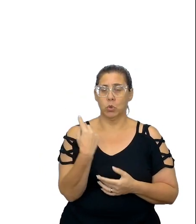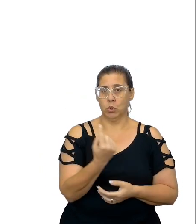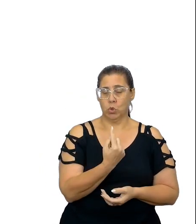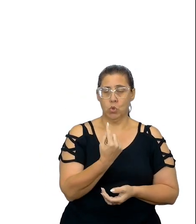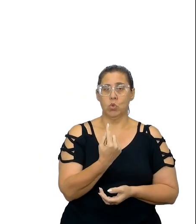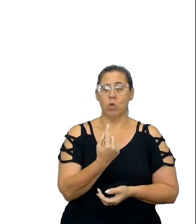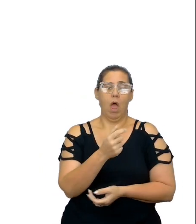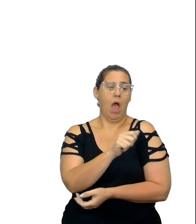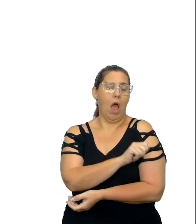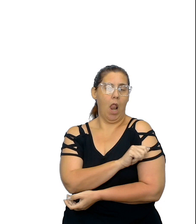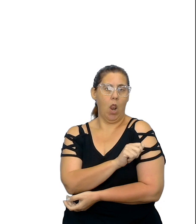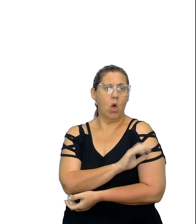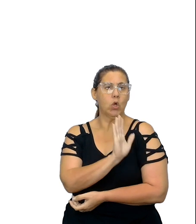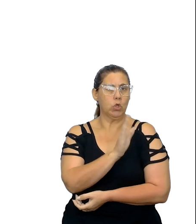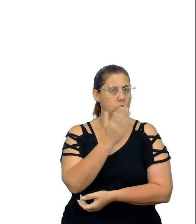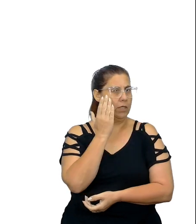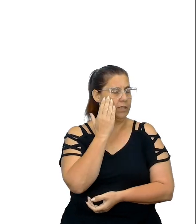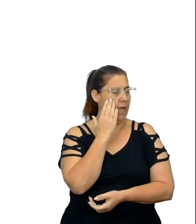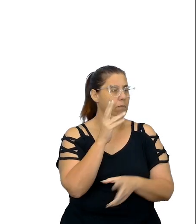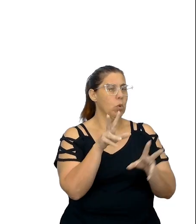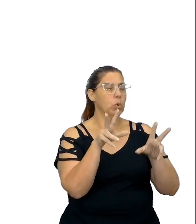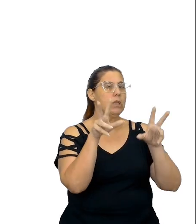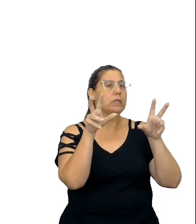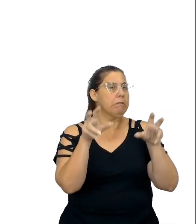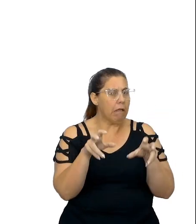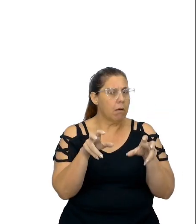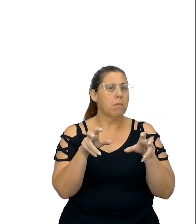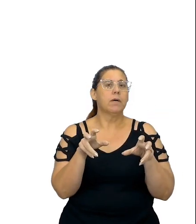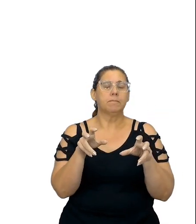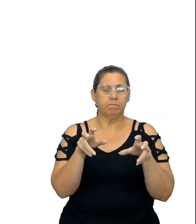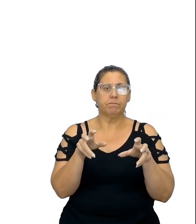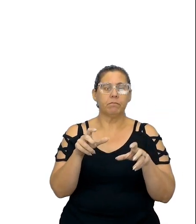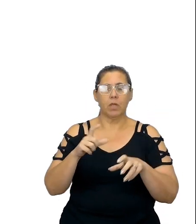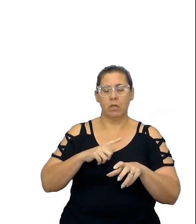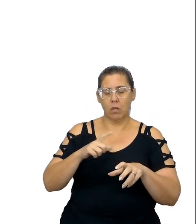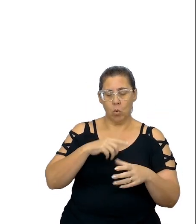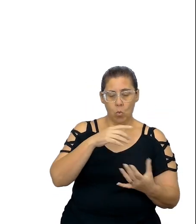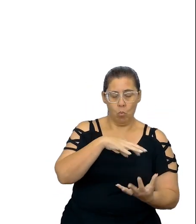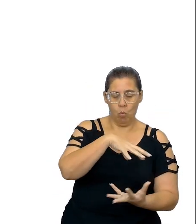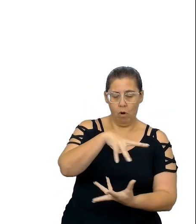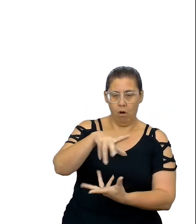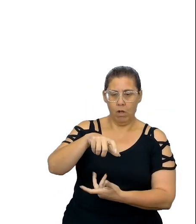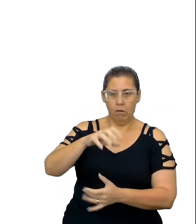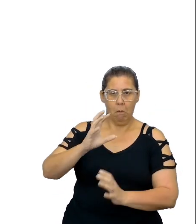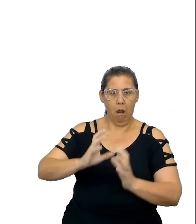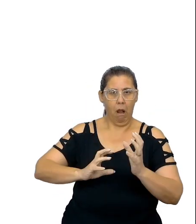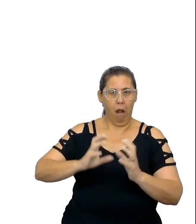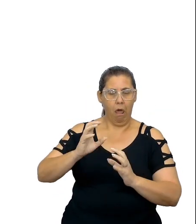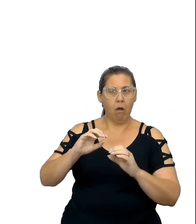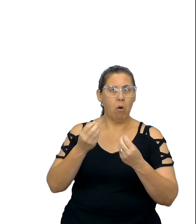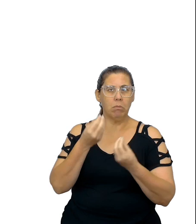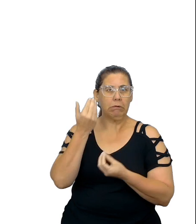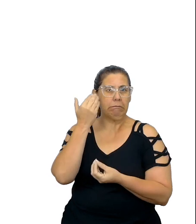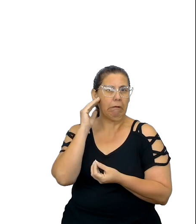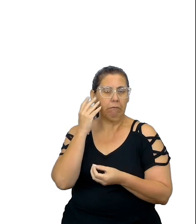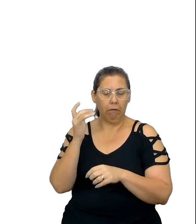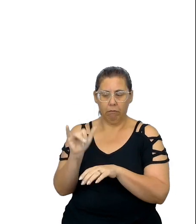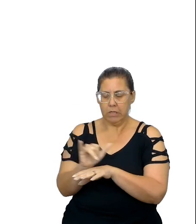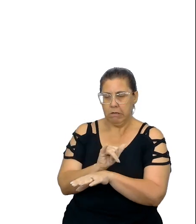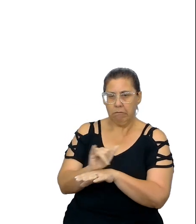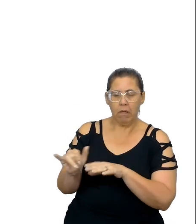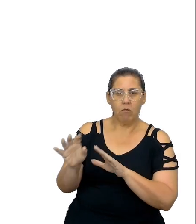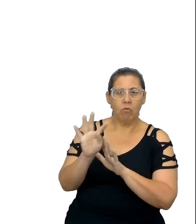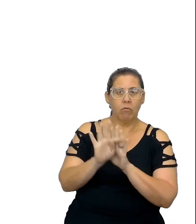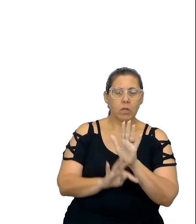estudante já sabe de antemão, né. Então, a gente tem aqui o Universo em Conflitos, que ele vai falar sobre compreender estratégias